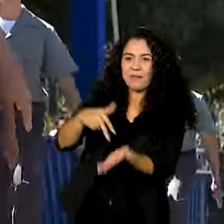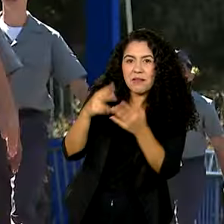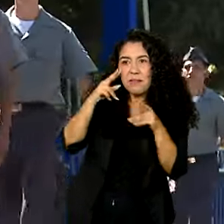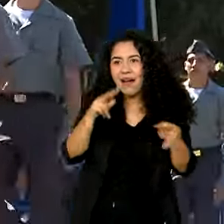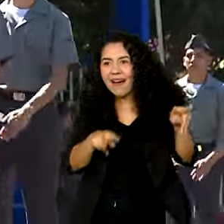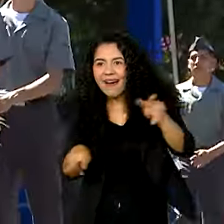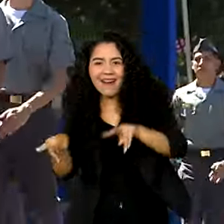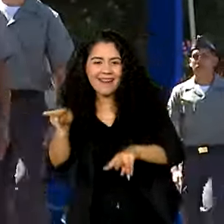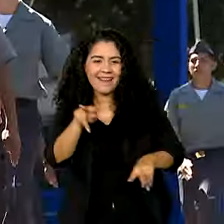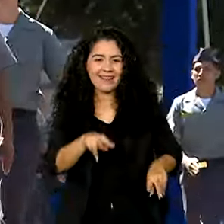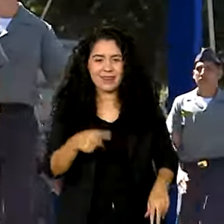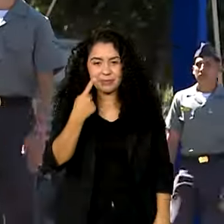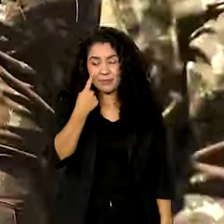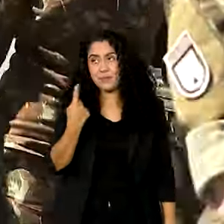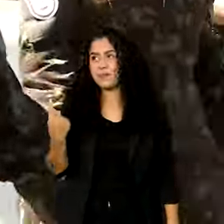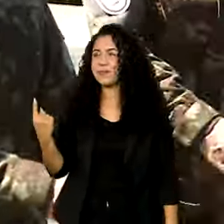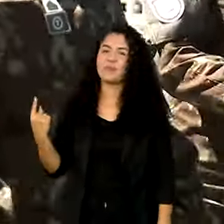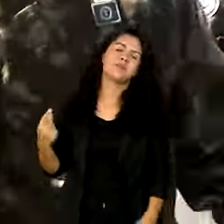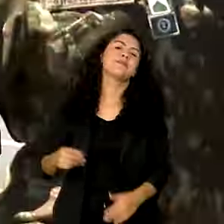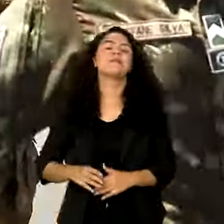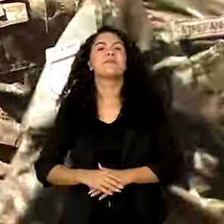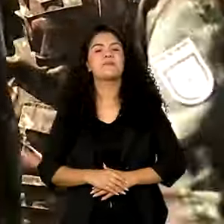isso.